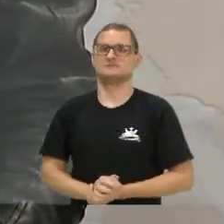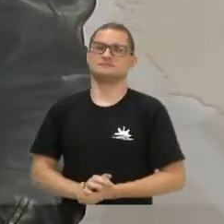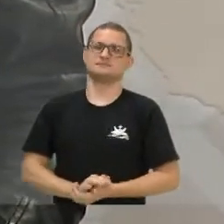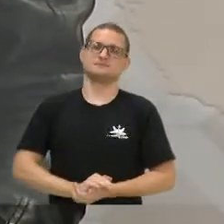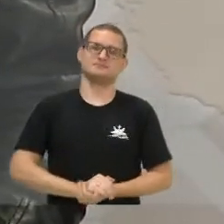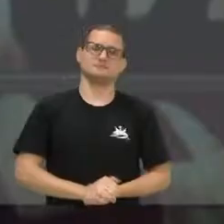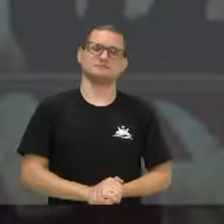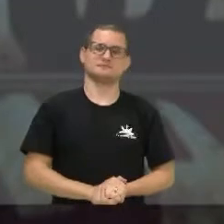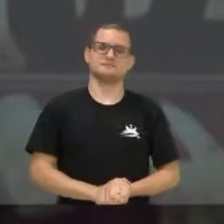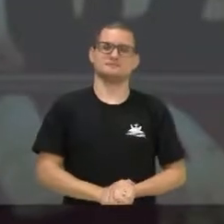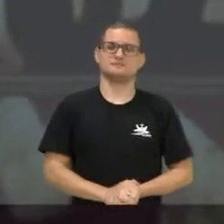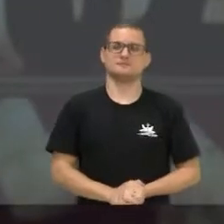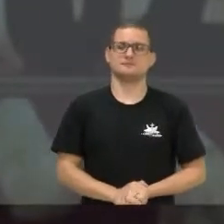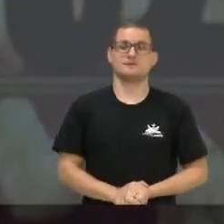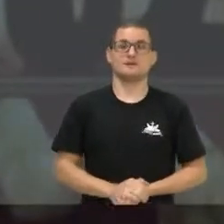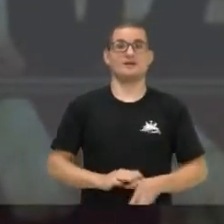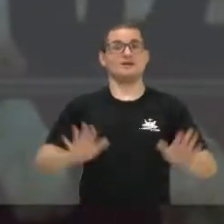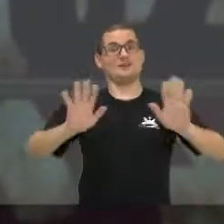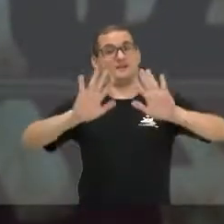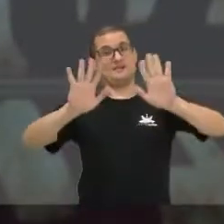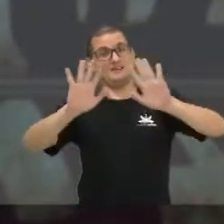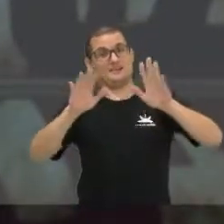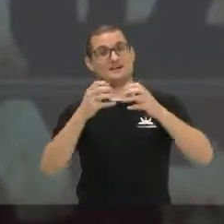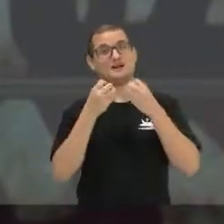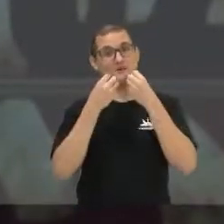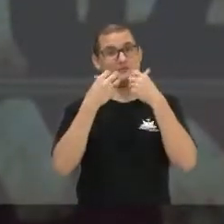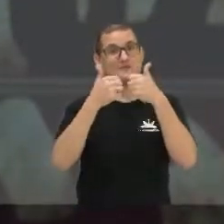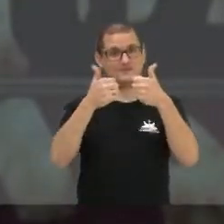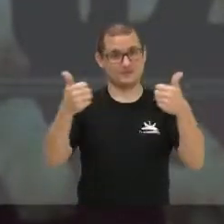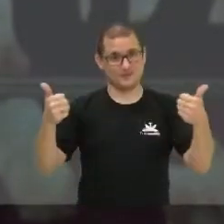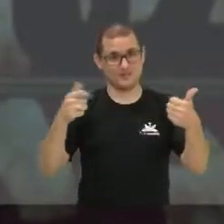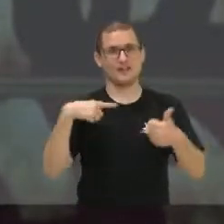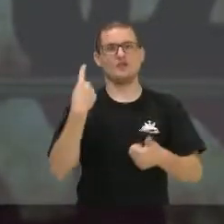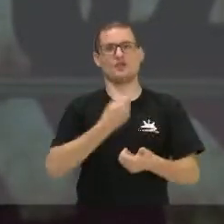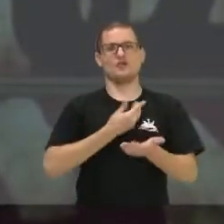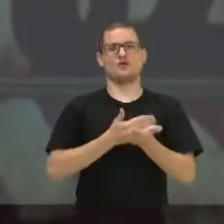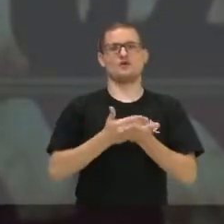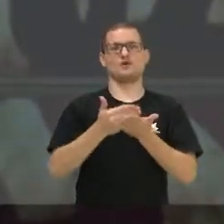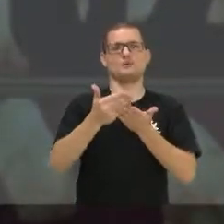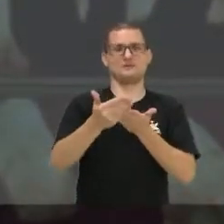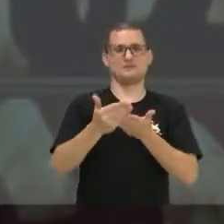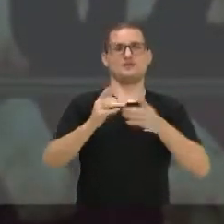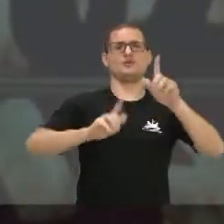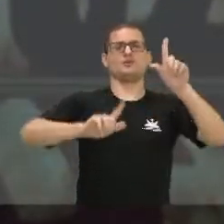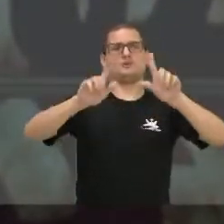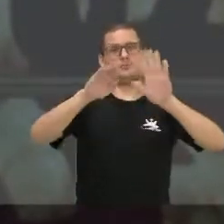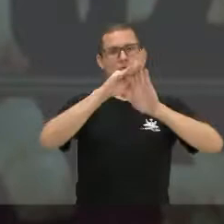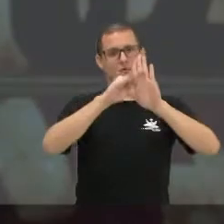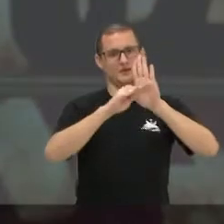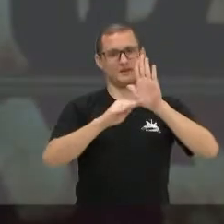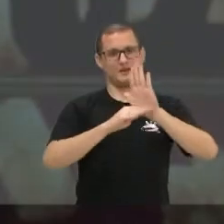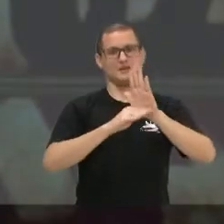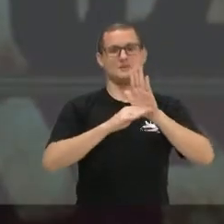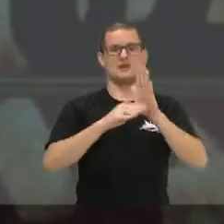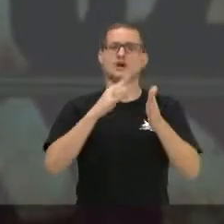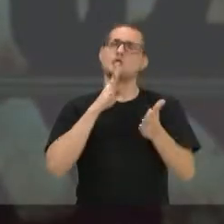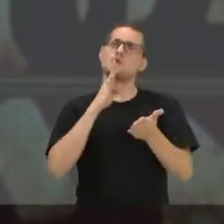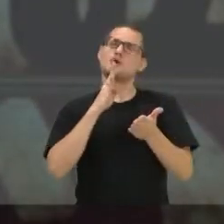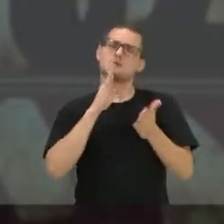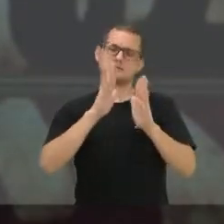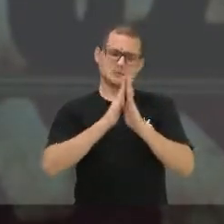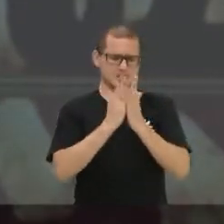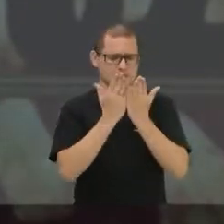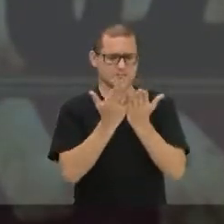mãos lá gente somos começando o programa conhecendo a palavra com dom